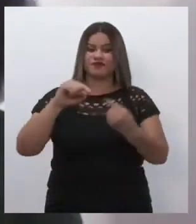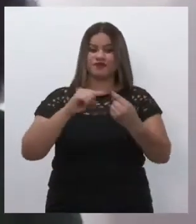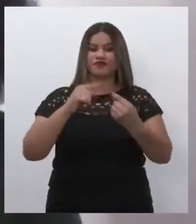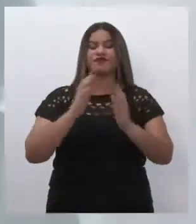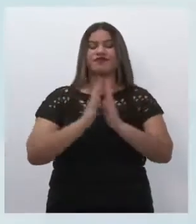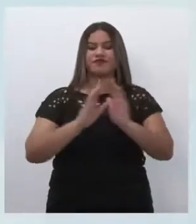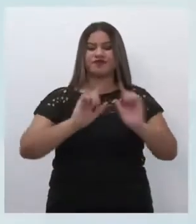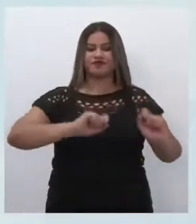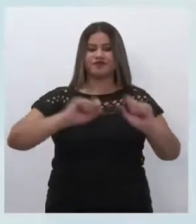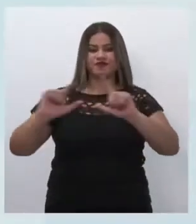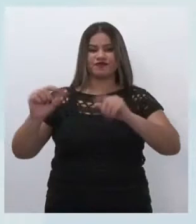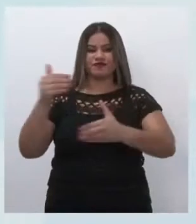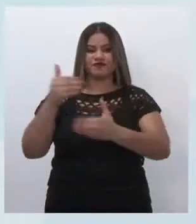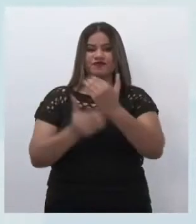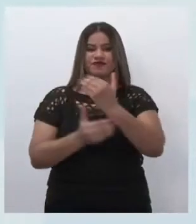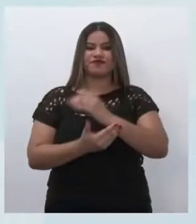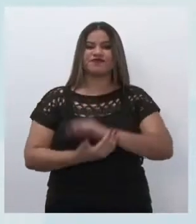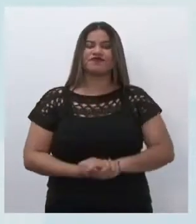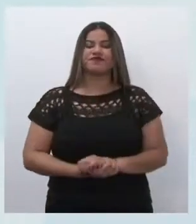slide.